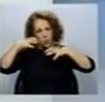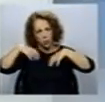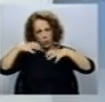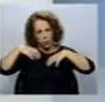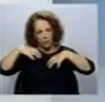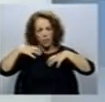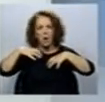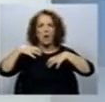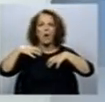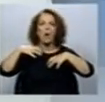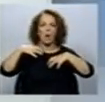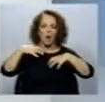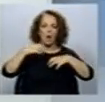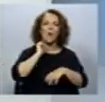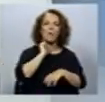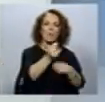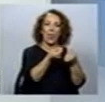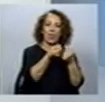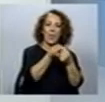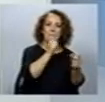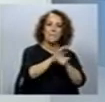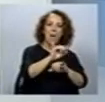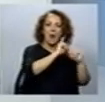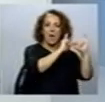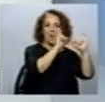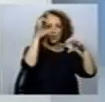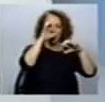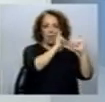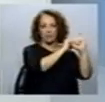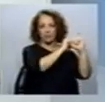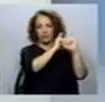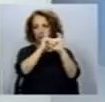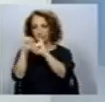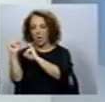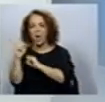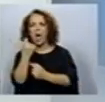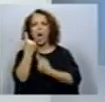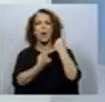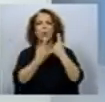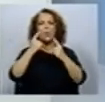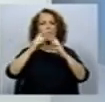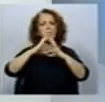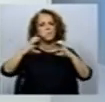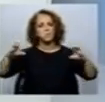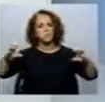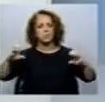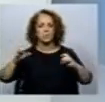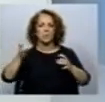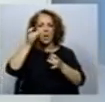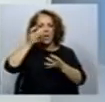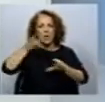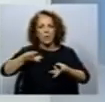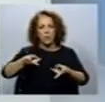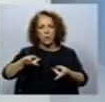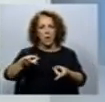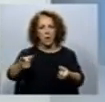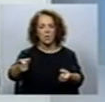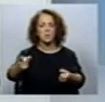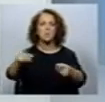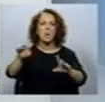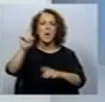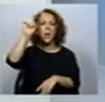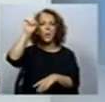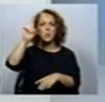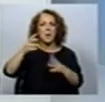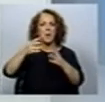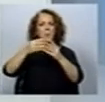caminhando gradualmente do litoral para o interior, neblinas ou nevoeiros que, em alguns casos, permanecem ao longo do dia, embora melhorando um pouco durante o dia,